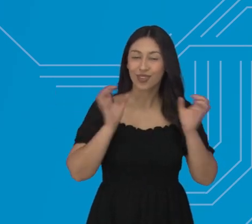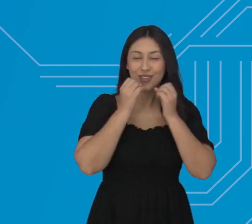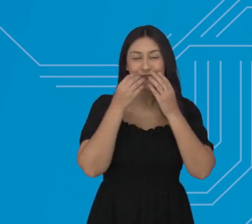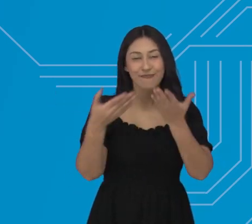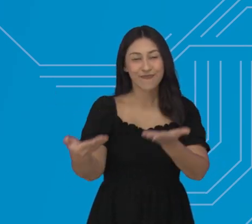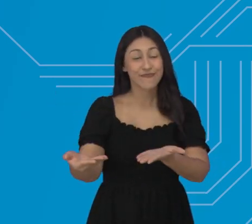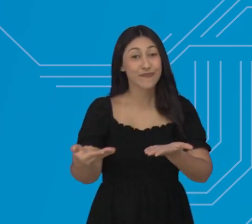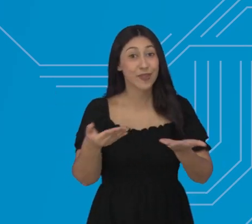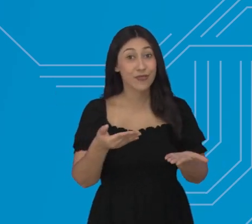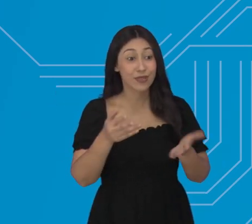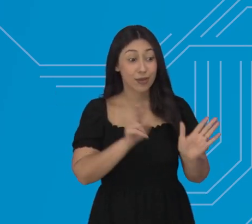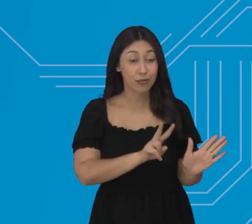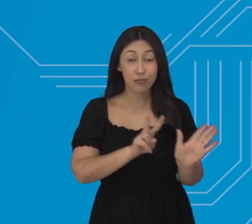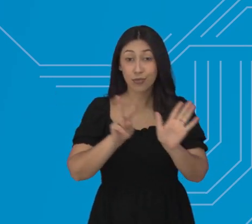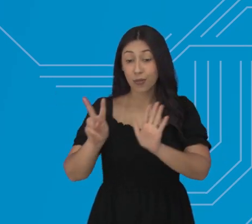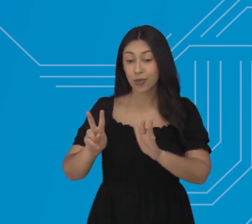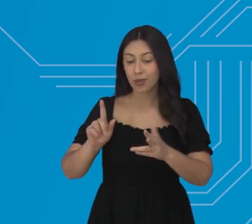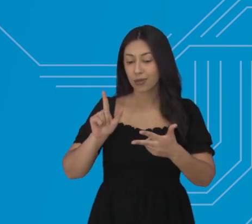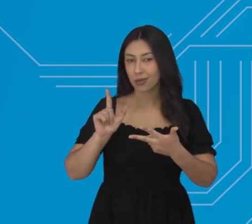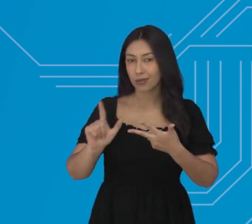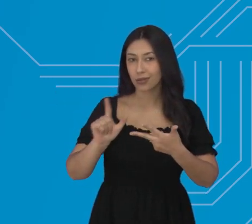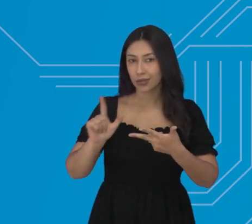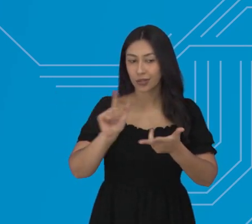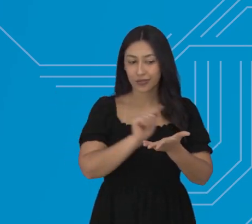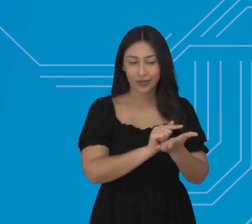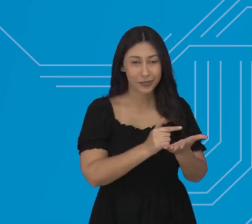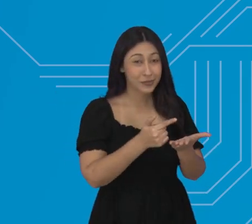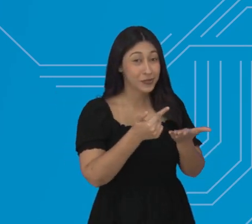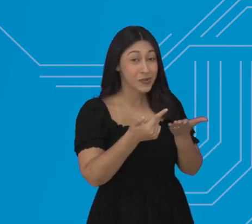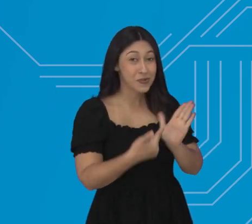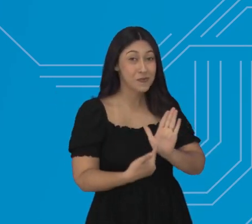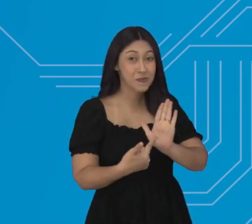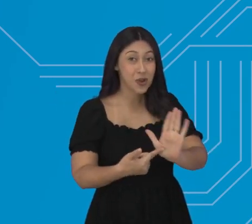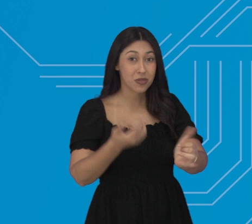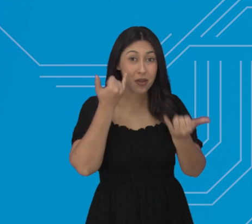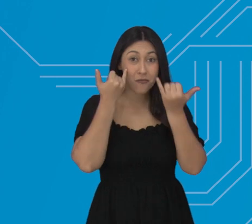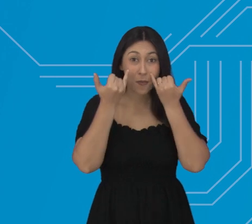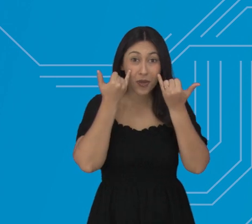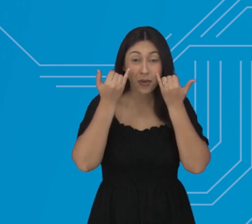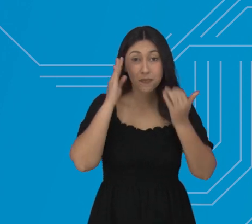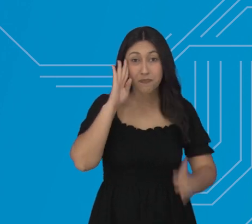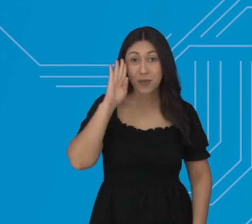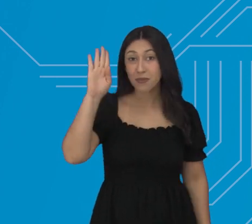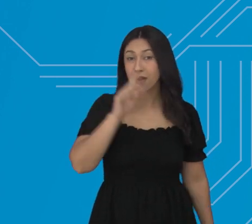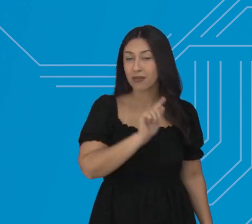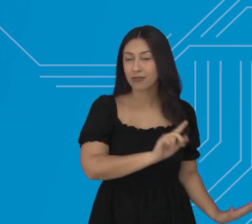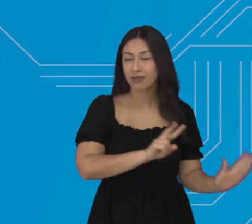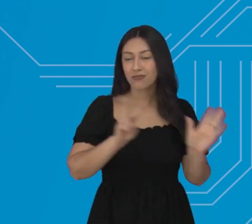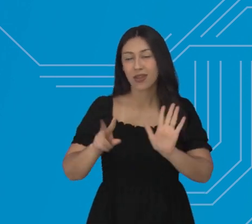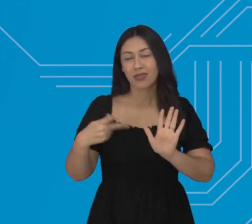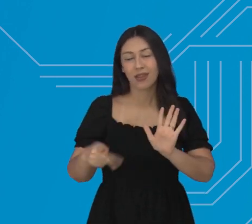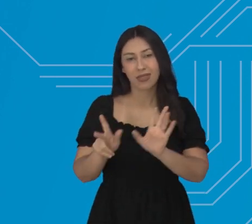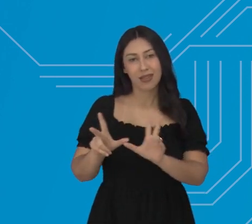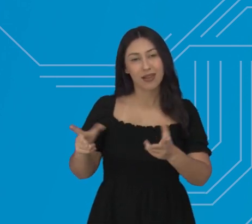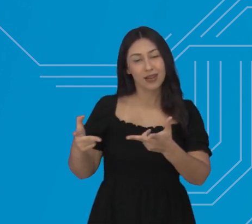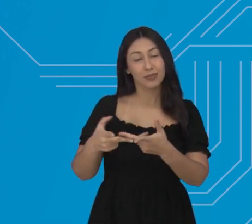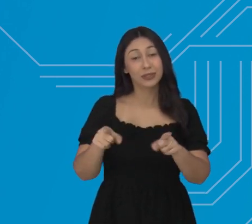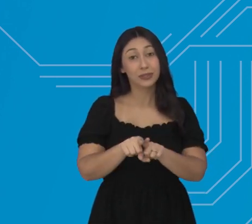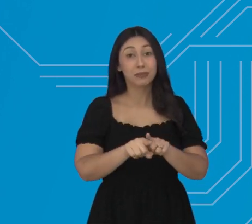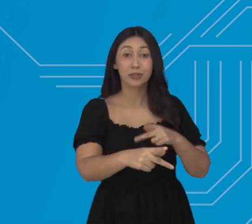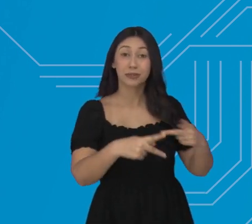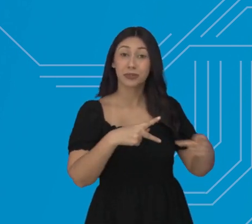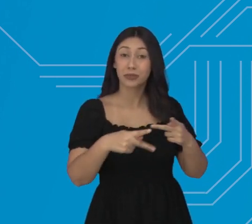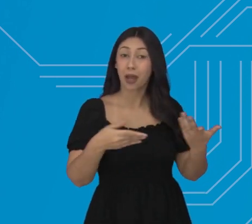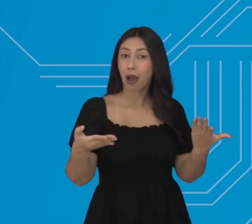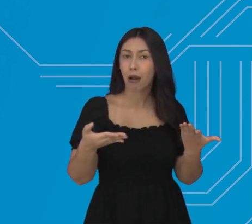Olá, seja muito bem-vindo ao Semana Legislativa, o nosso jornal com as principais notícias que marcaram a semana aqui na Câmara e em São José.